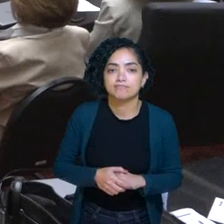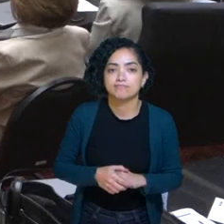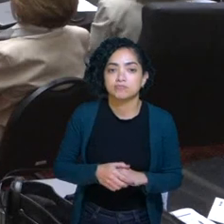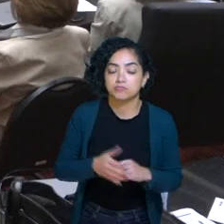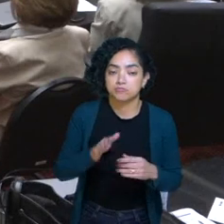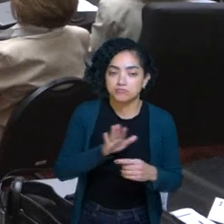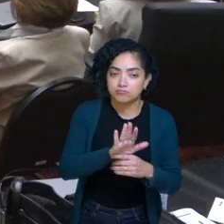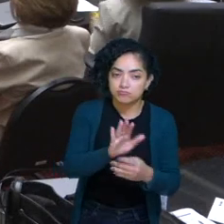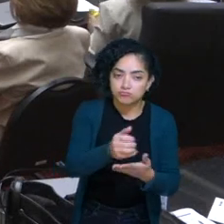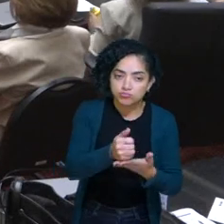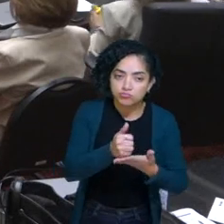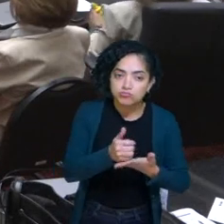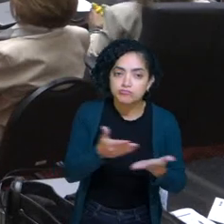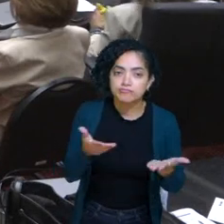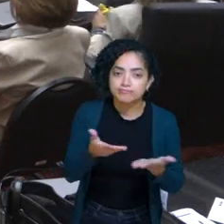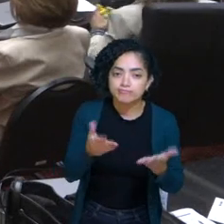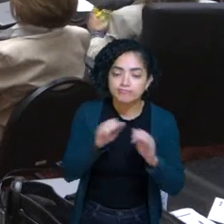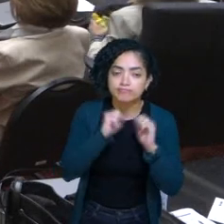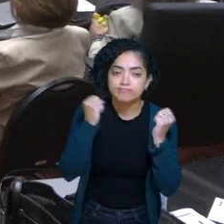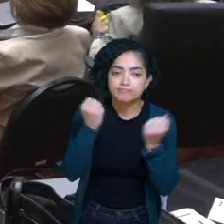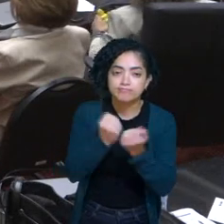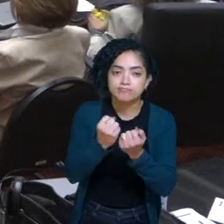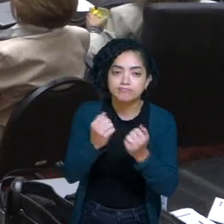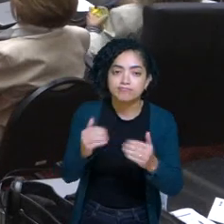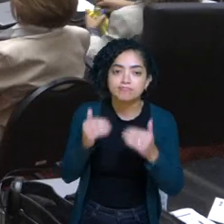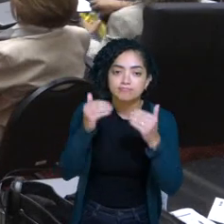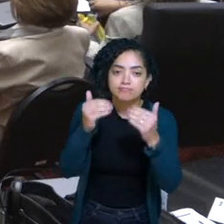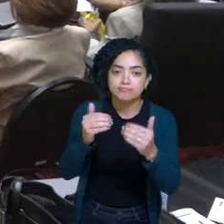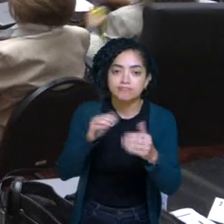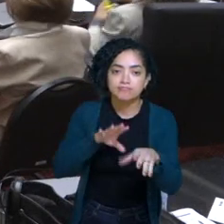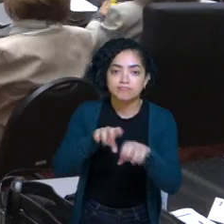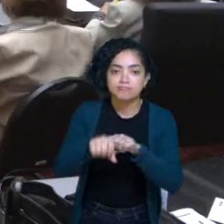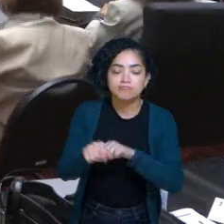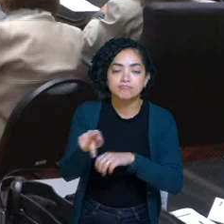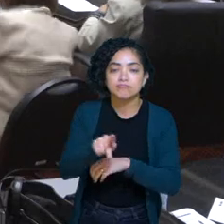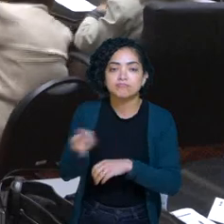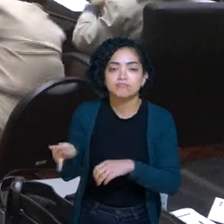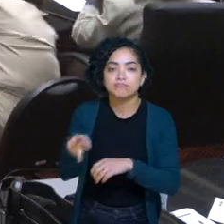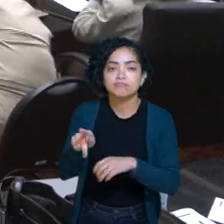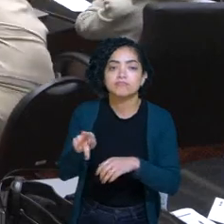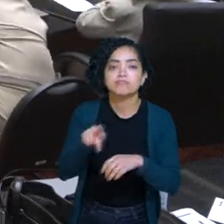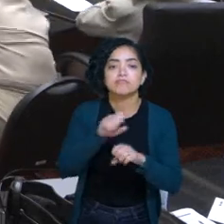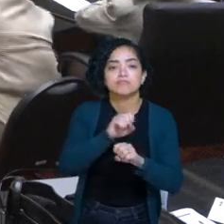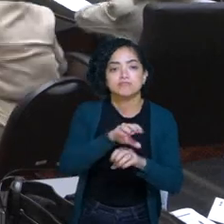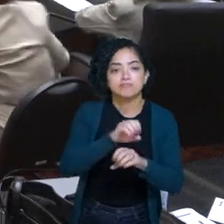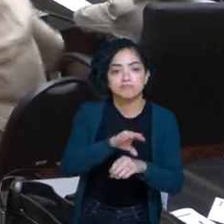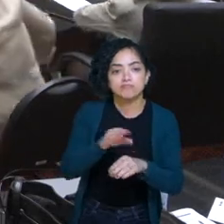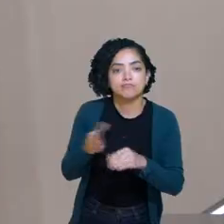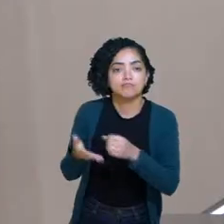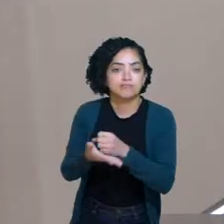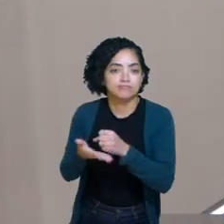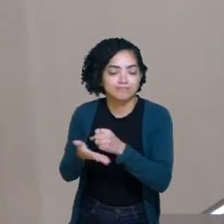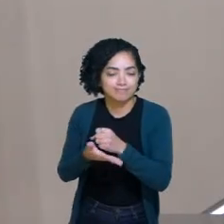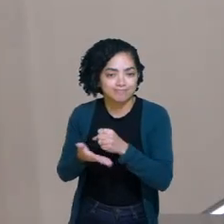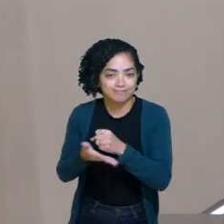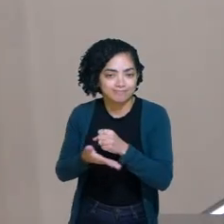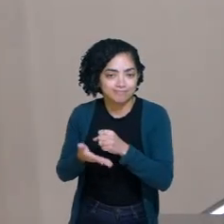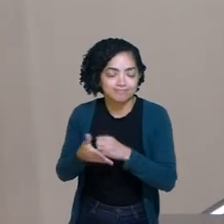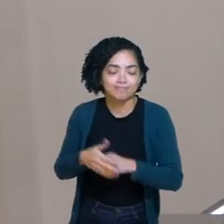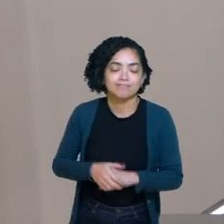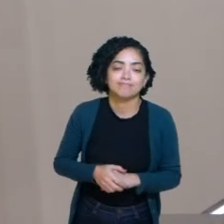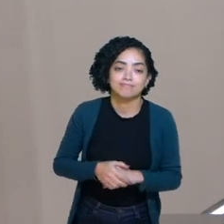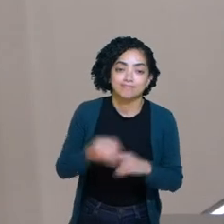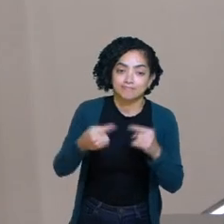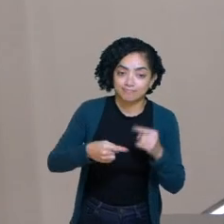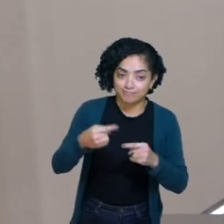colaboração aqui no nosso seminrio de formação de professores para Educação Básica subsídios para uma política